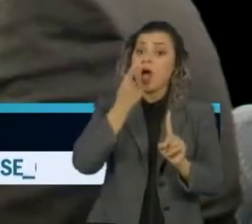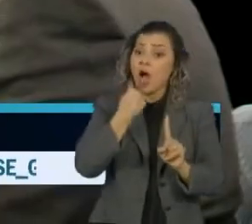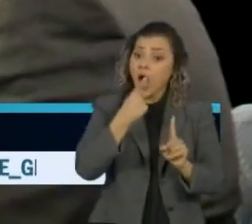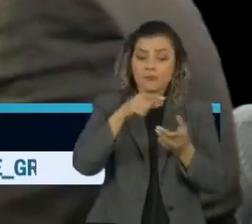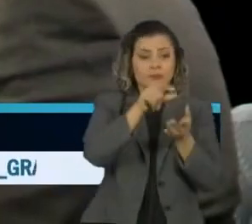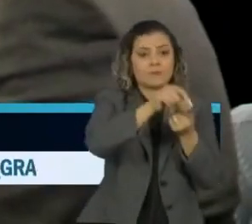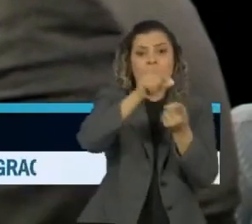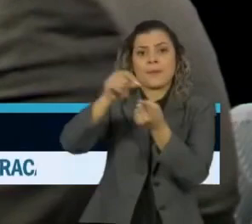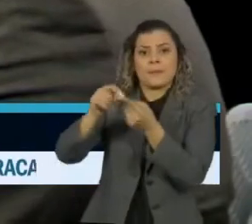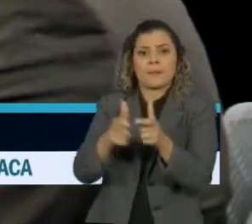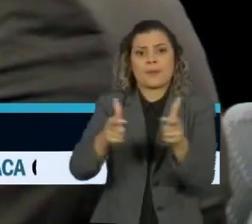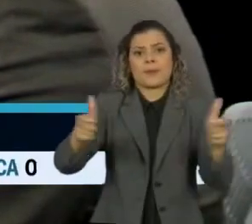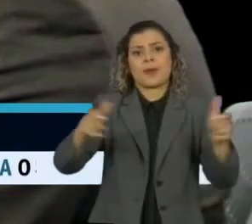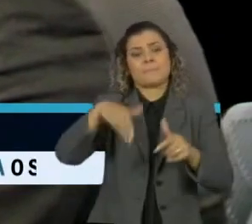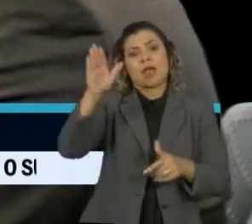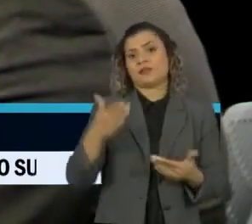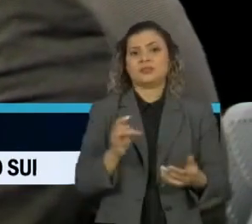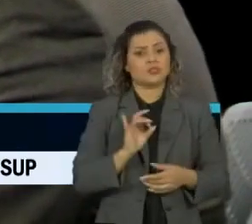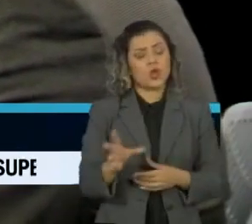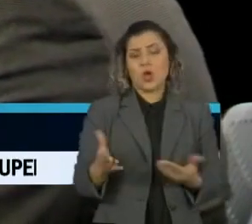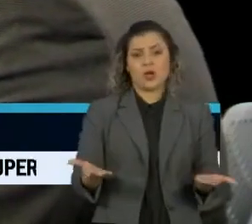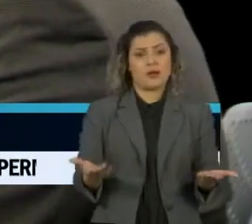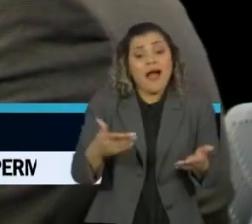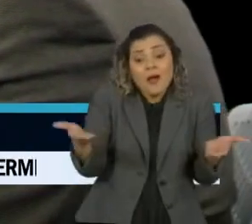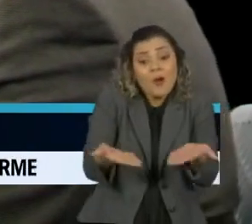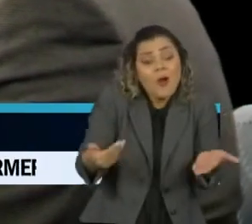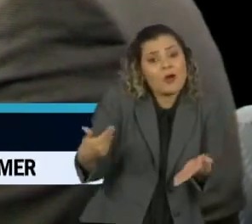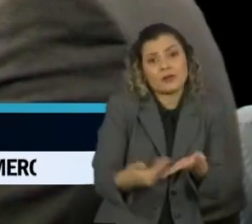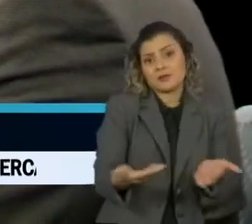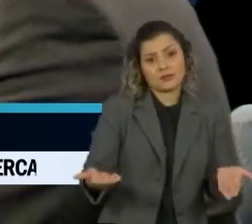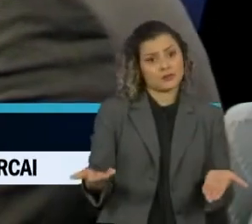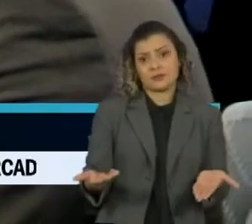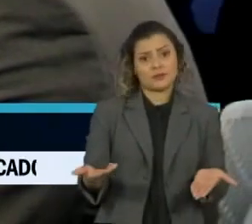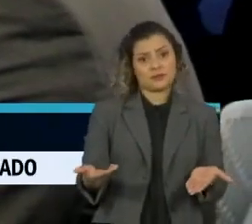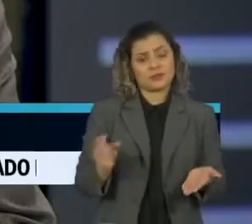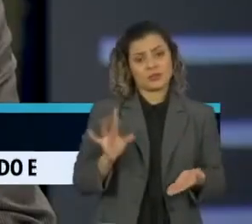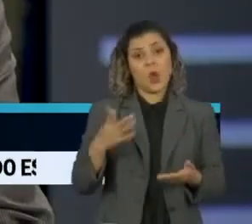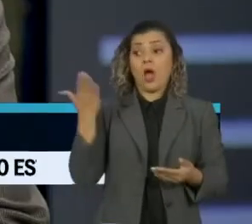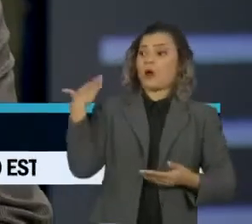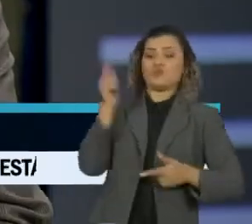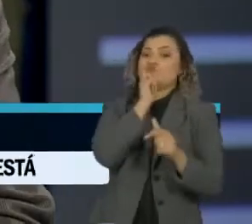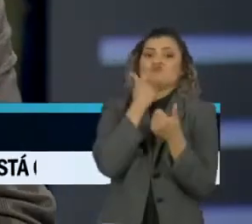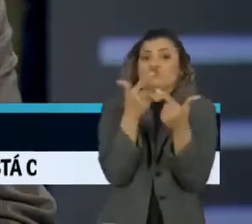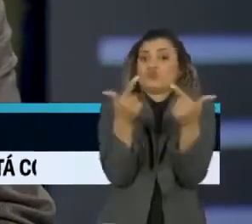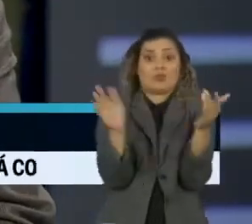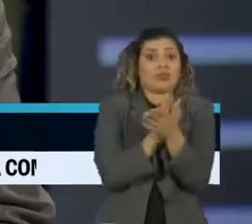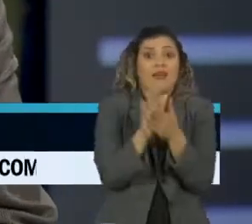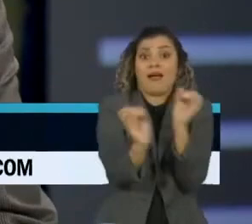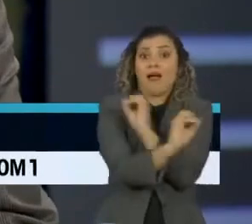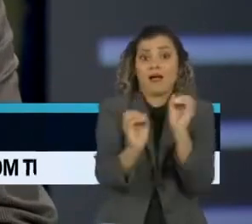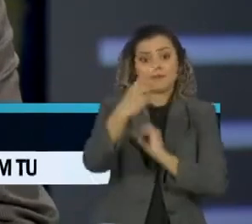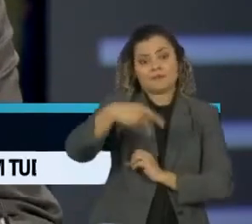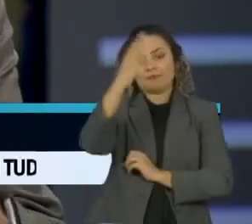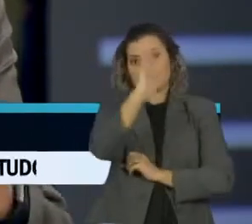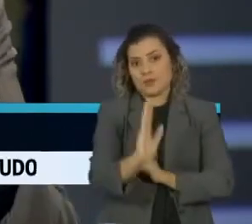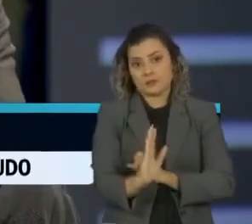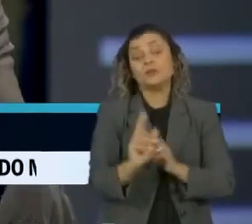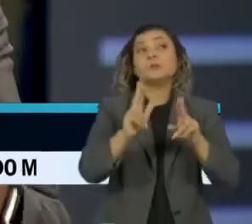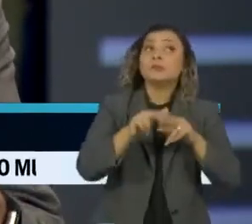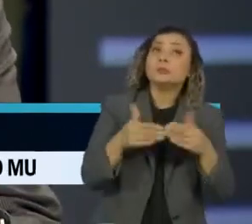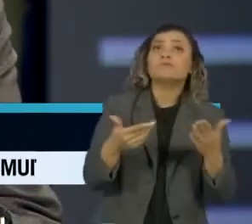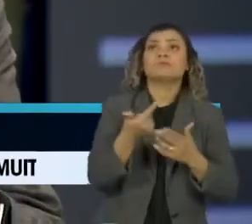num nível mais adequado, mais próximo do adequado para ser feito. Outra coisa